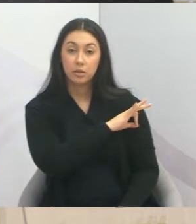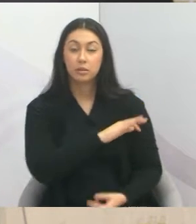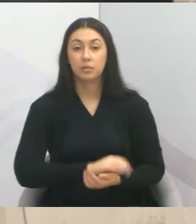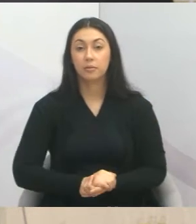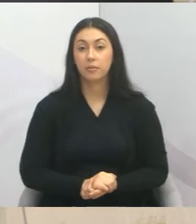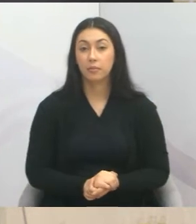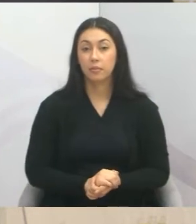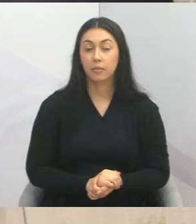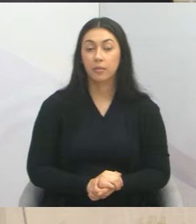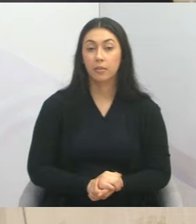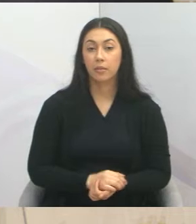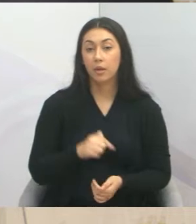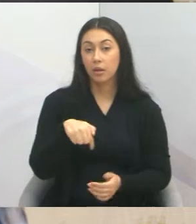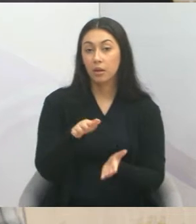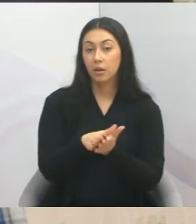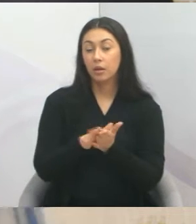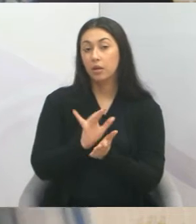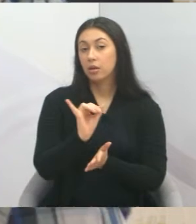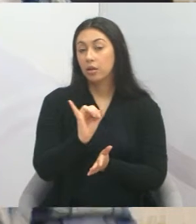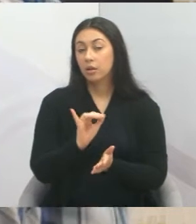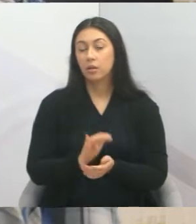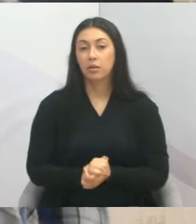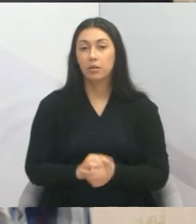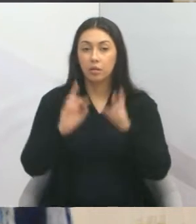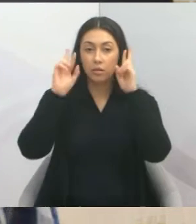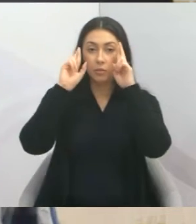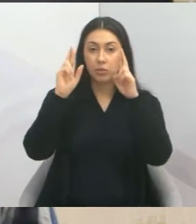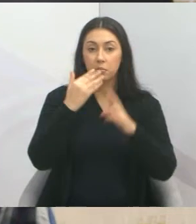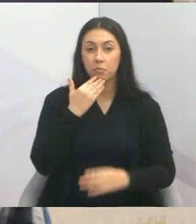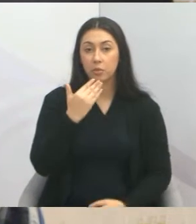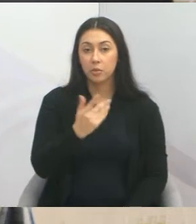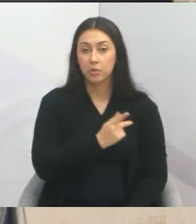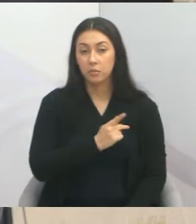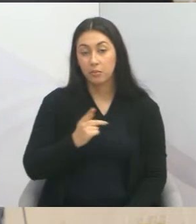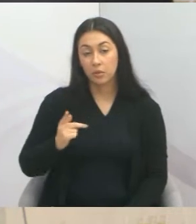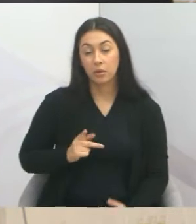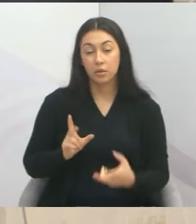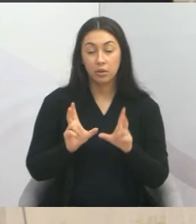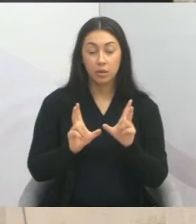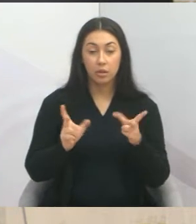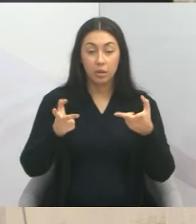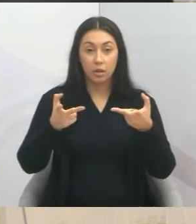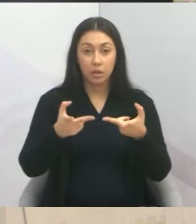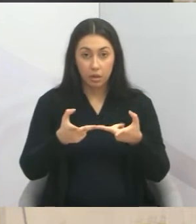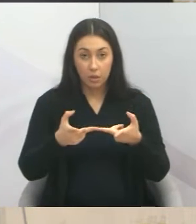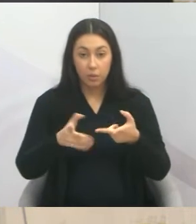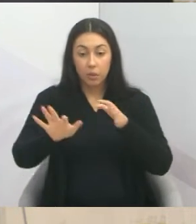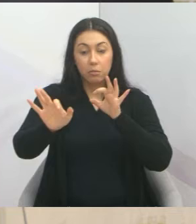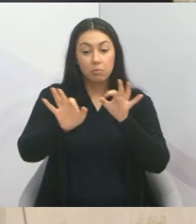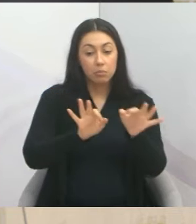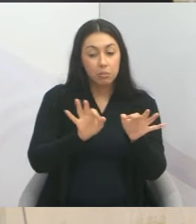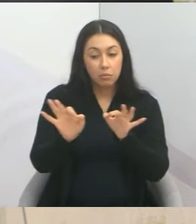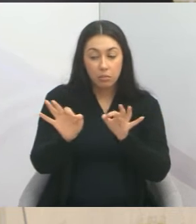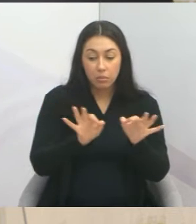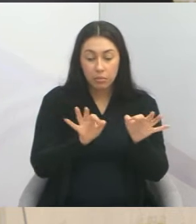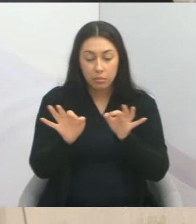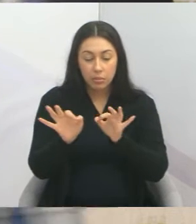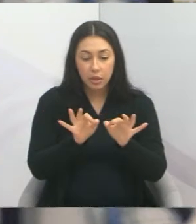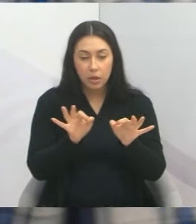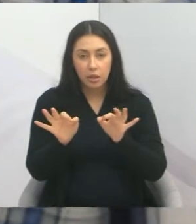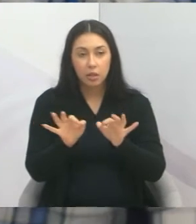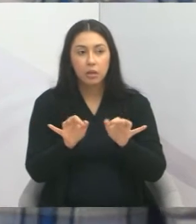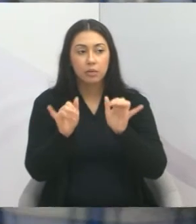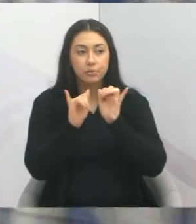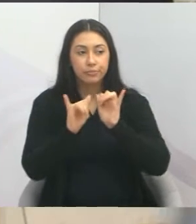em Jacareí feito esse registro respeitosamente requeremos a presença casa da re